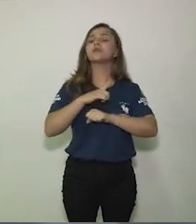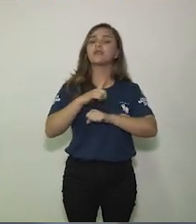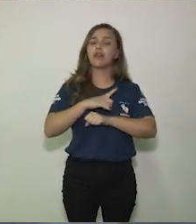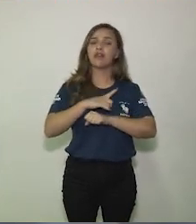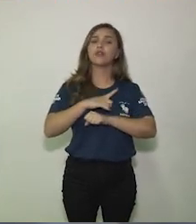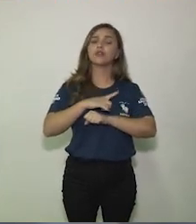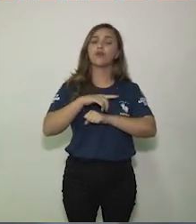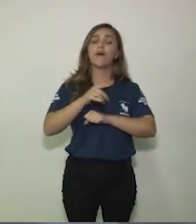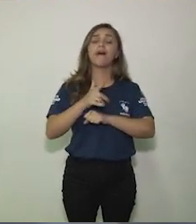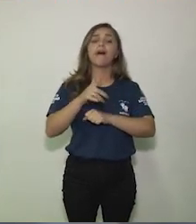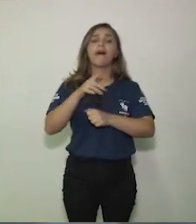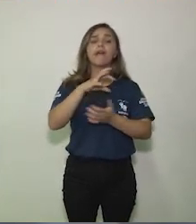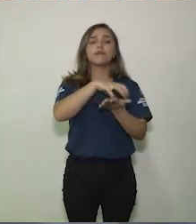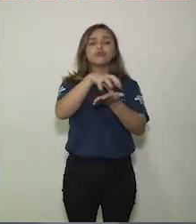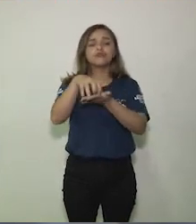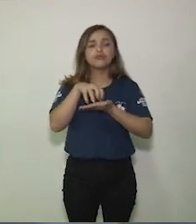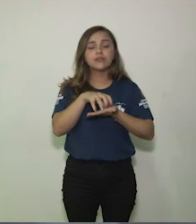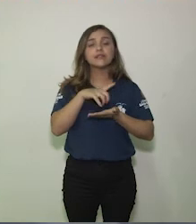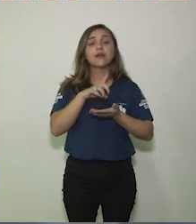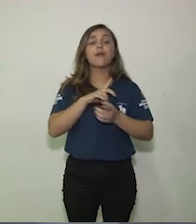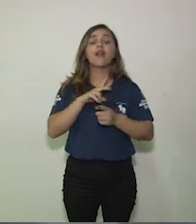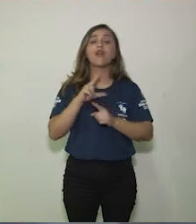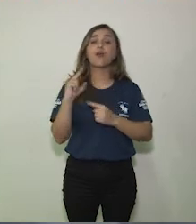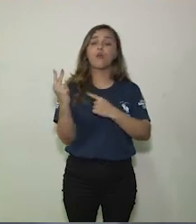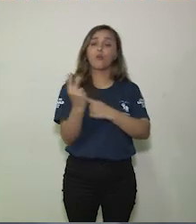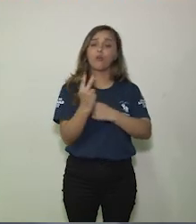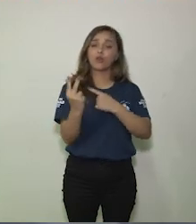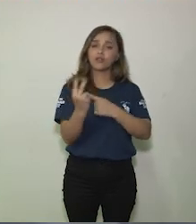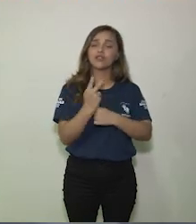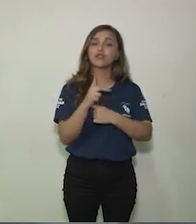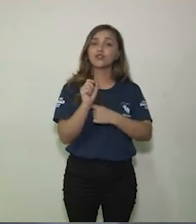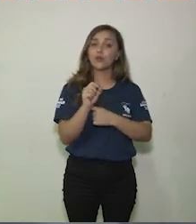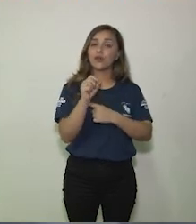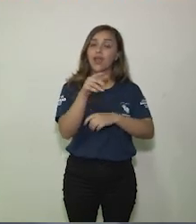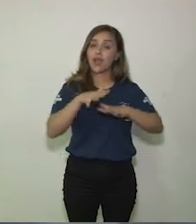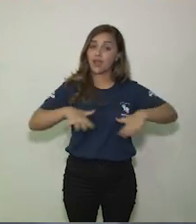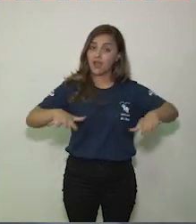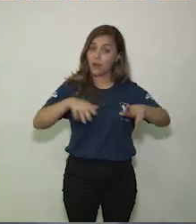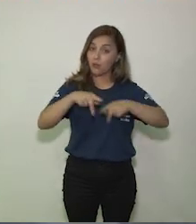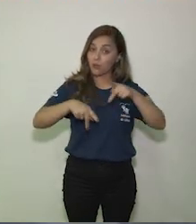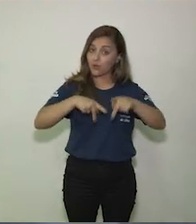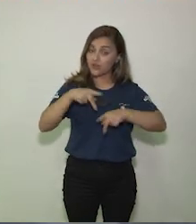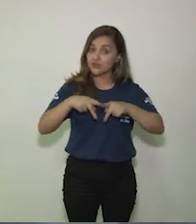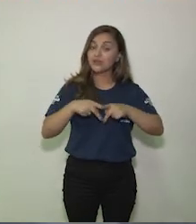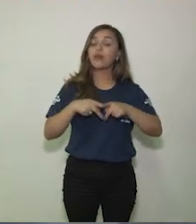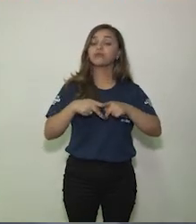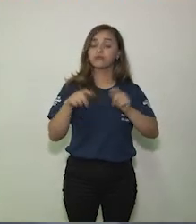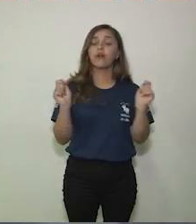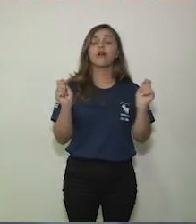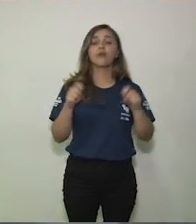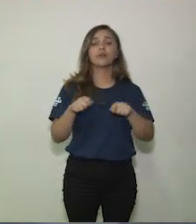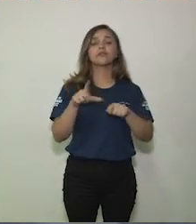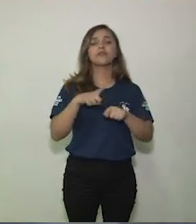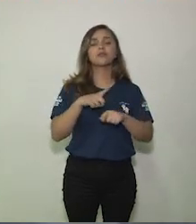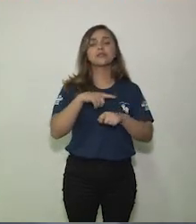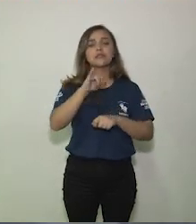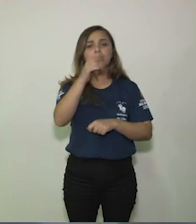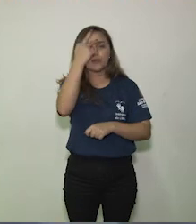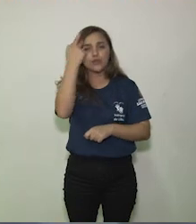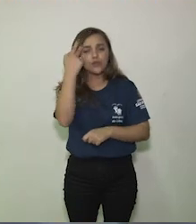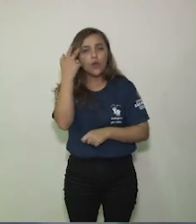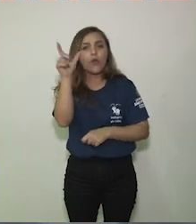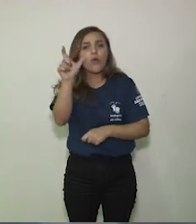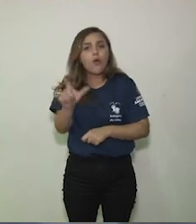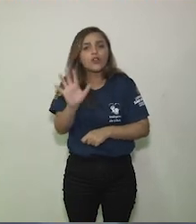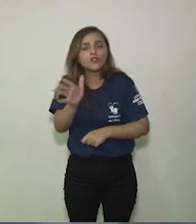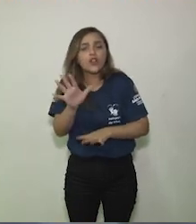e proteger a população, dando condição para que ela, sendo sintomático, permaneça em casa,